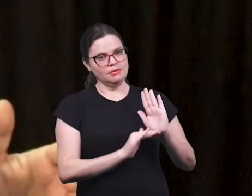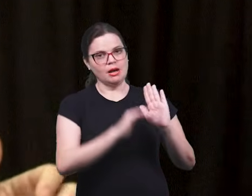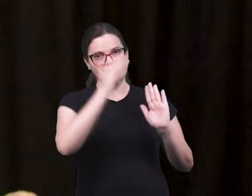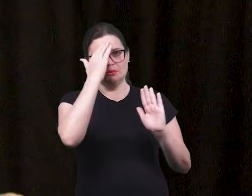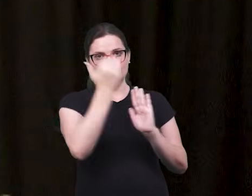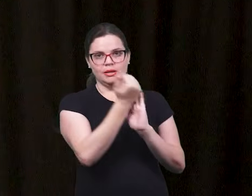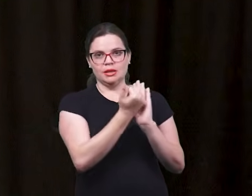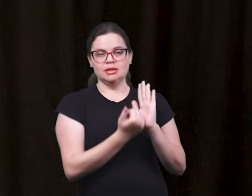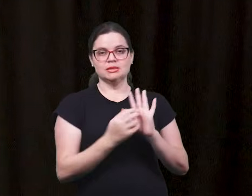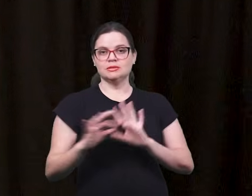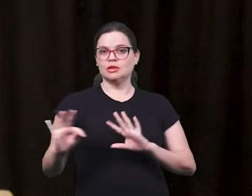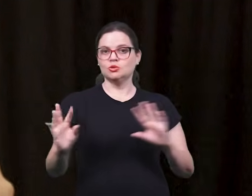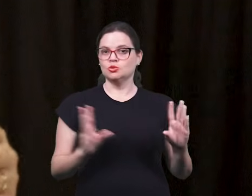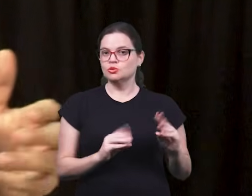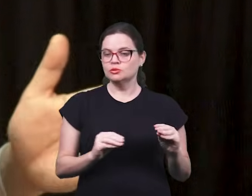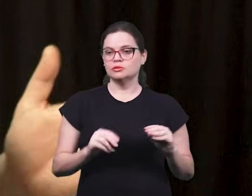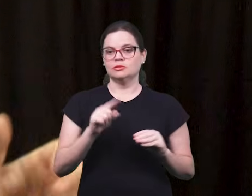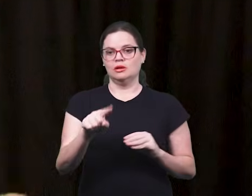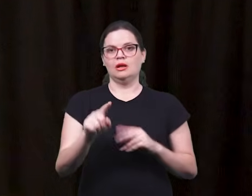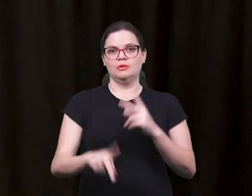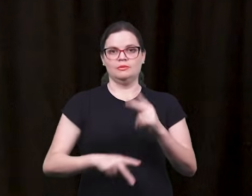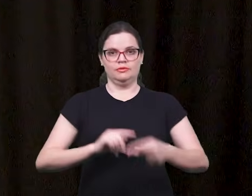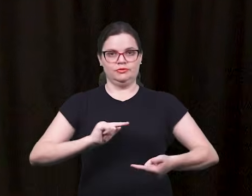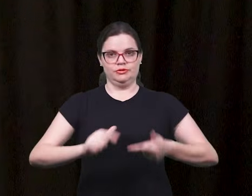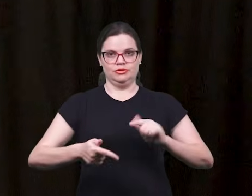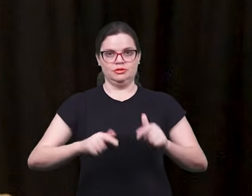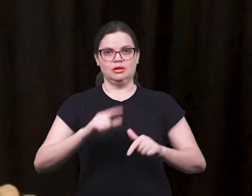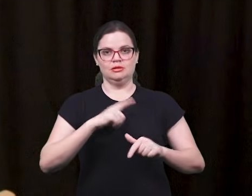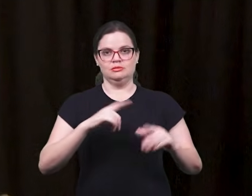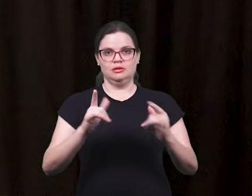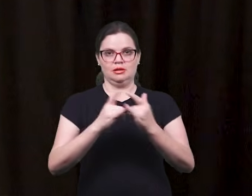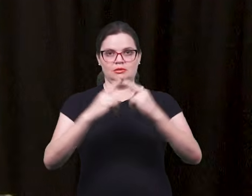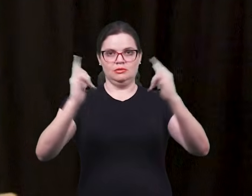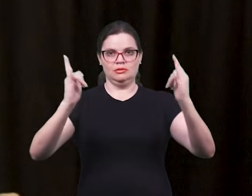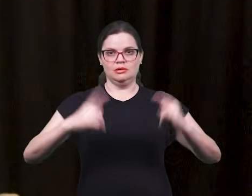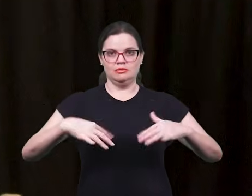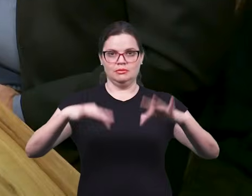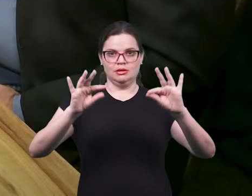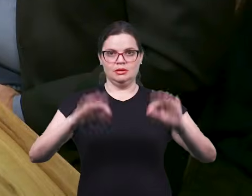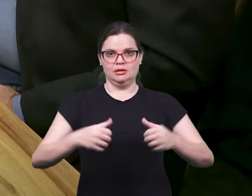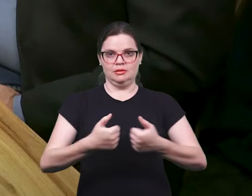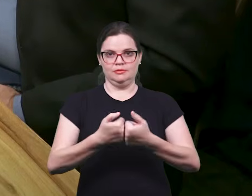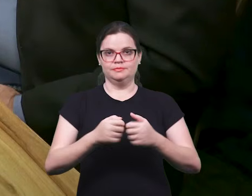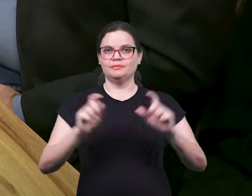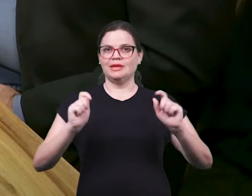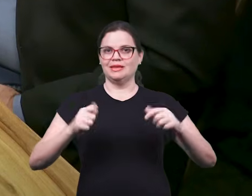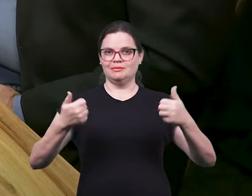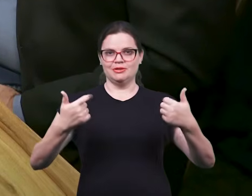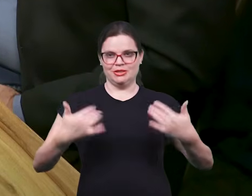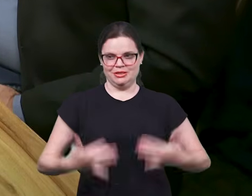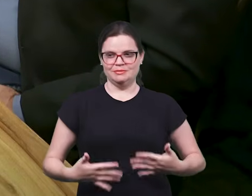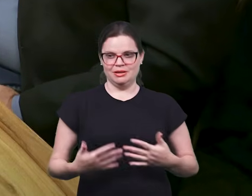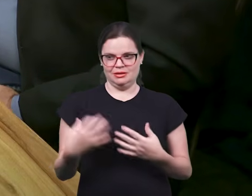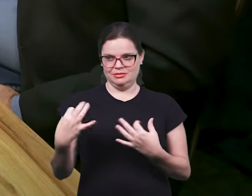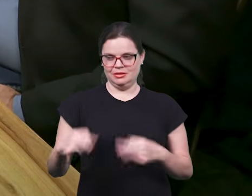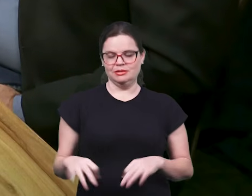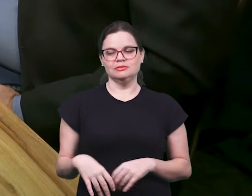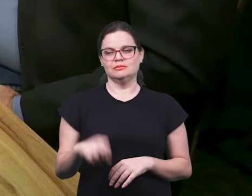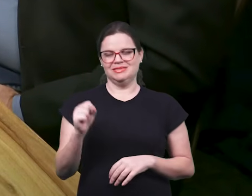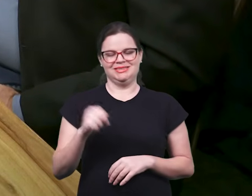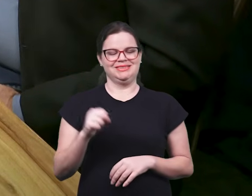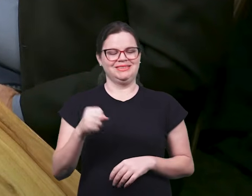meio do povo de Israel. Nós podemos falar muita coisa sobre isso, não é? Muita coisa. Primeiro que o próprio